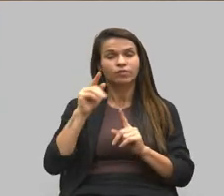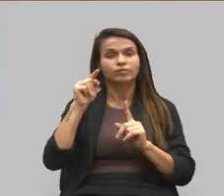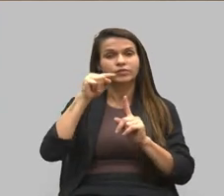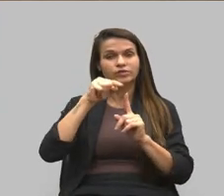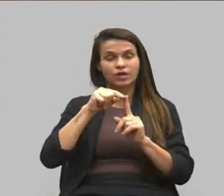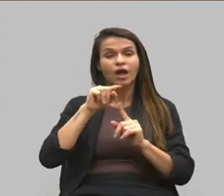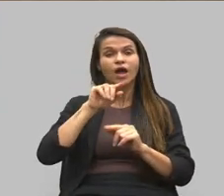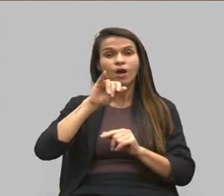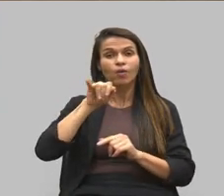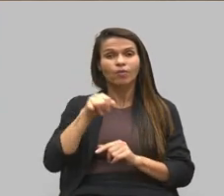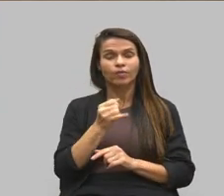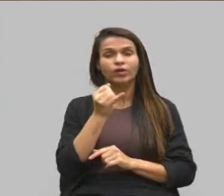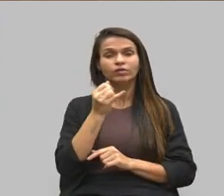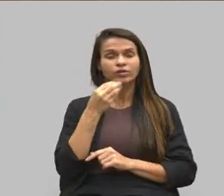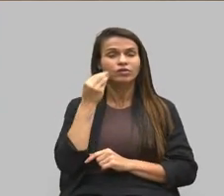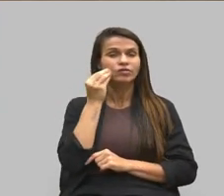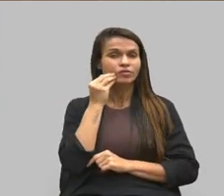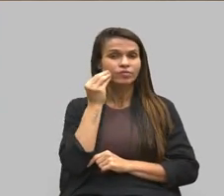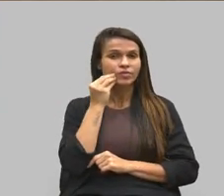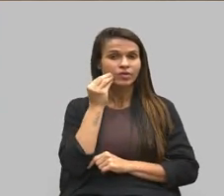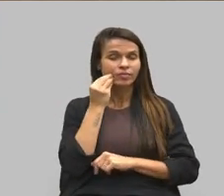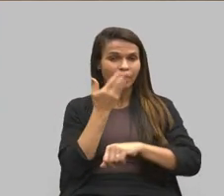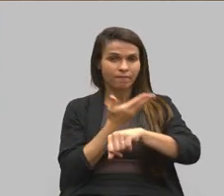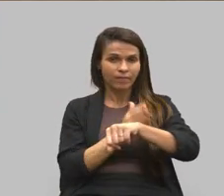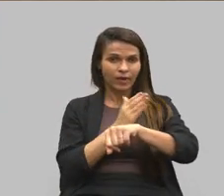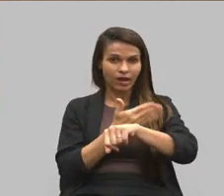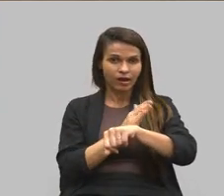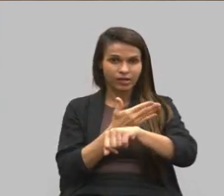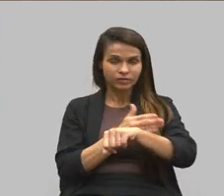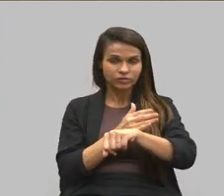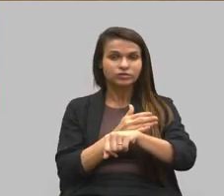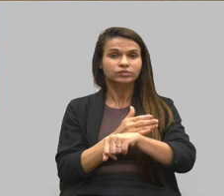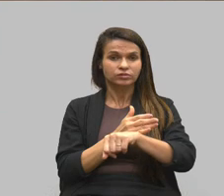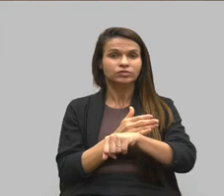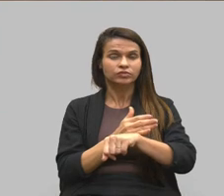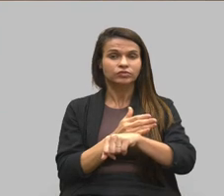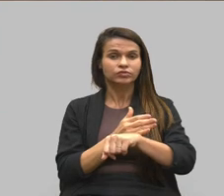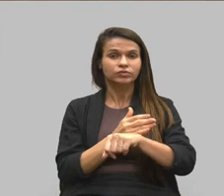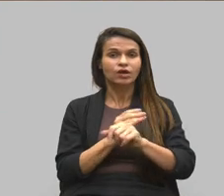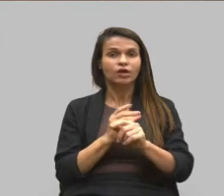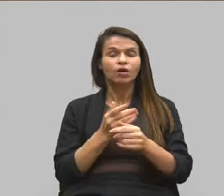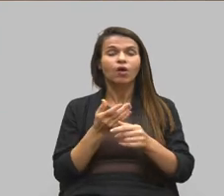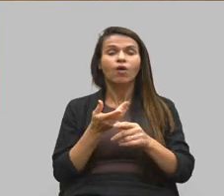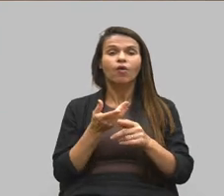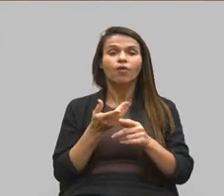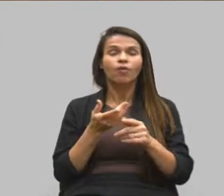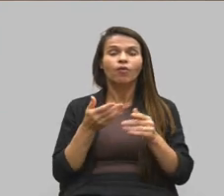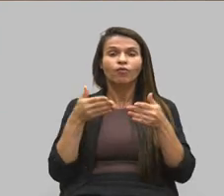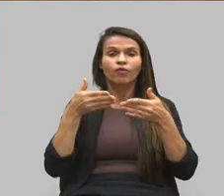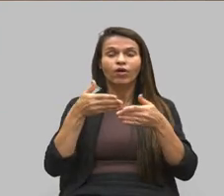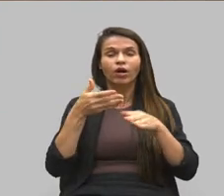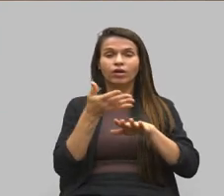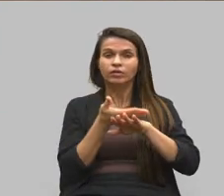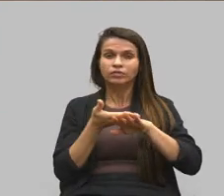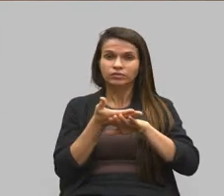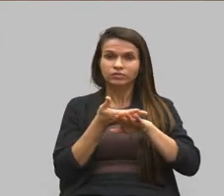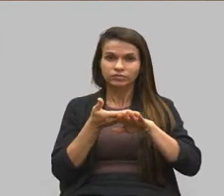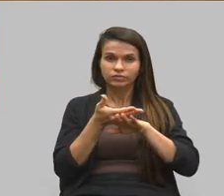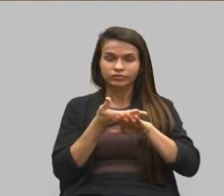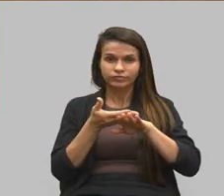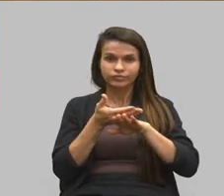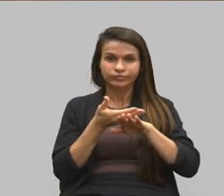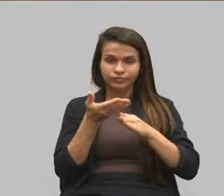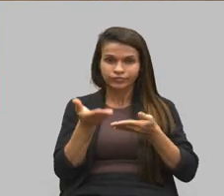oportunizar a experimentação prática e concreta da realização das avds as avds são as atividades de vida diária